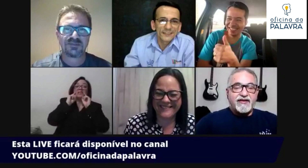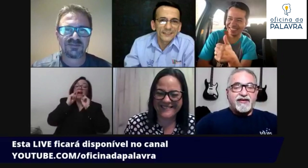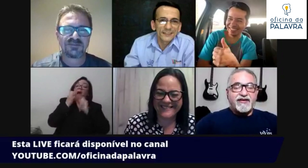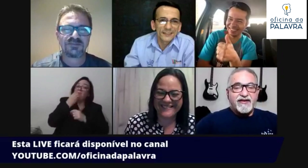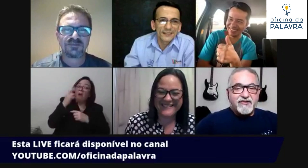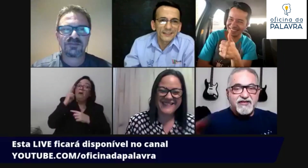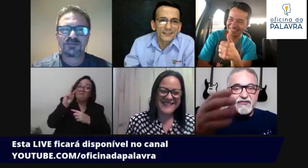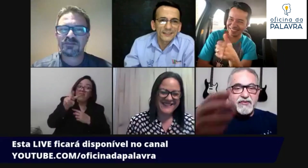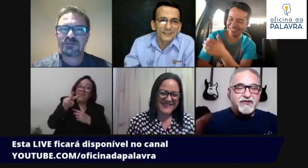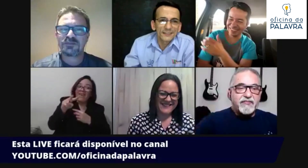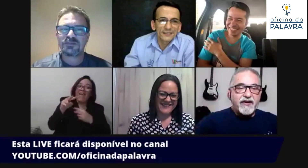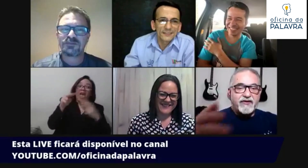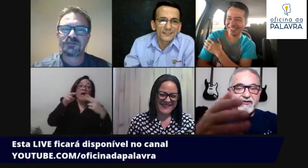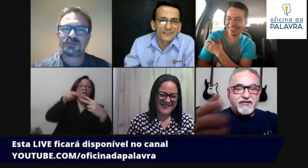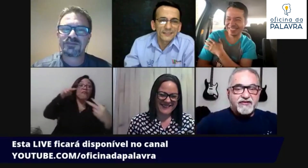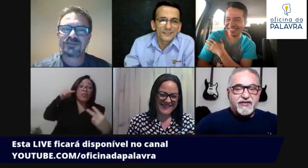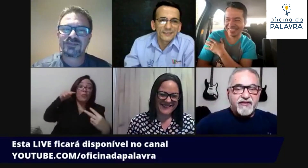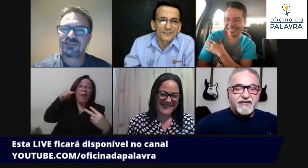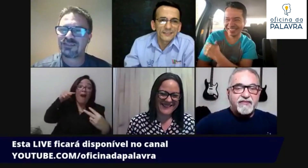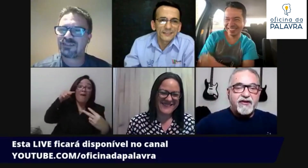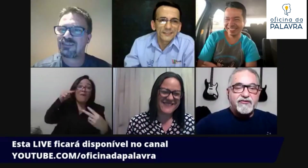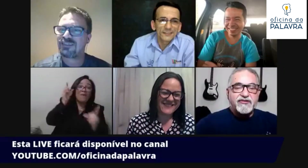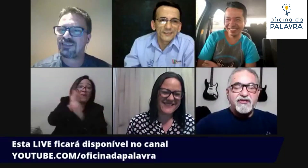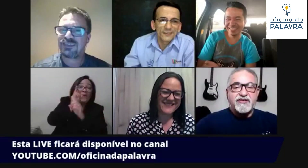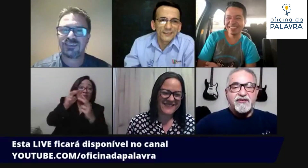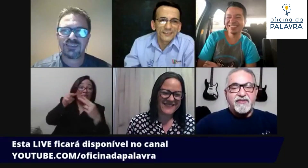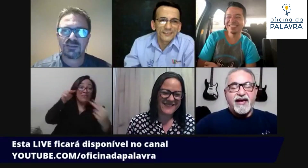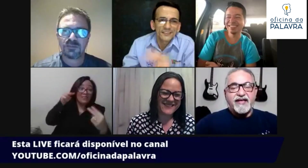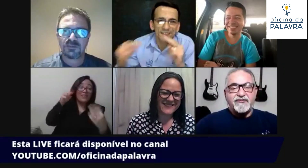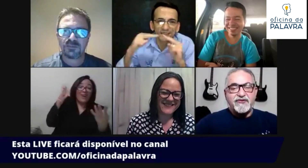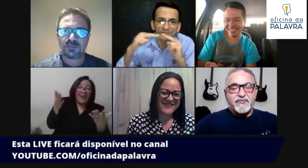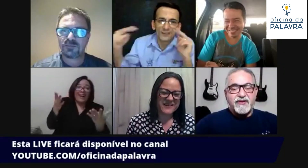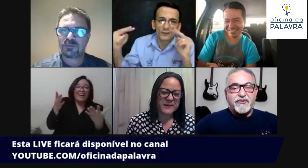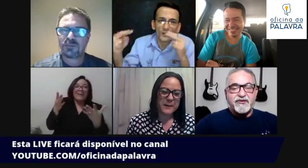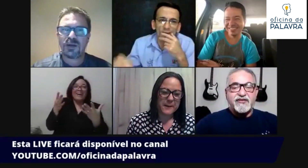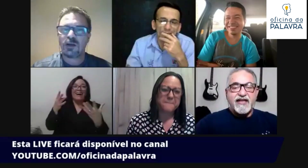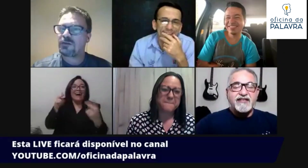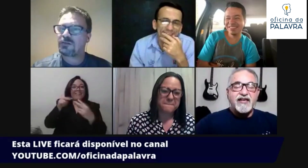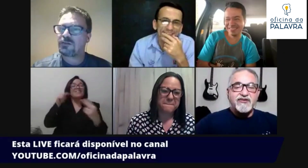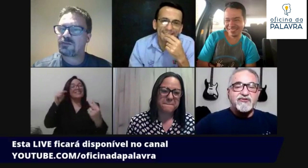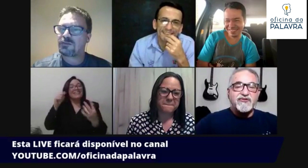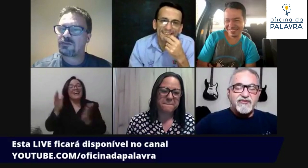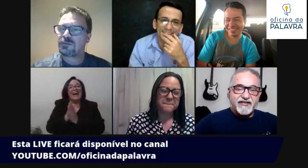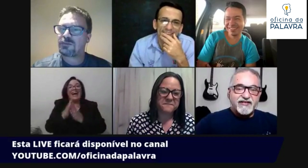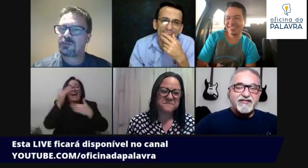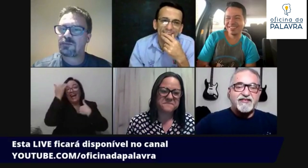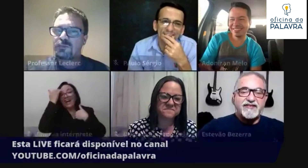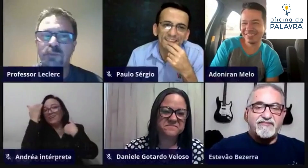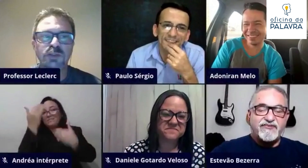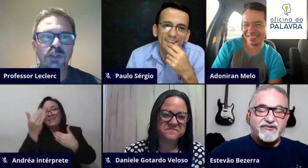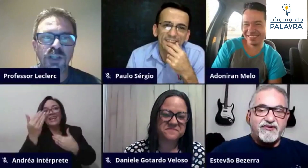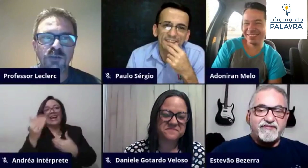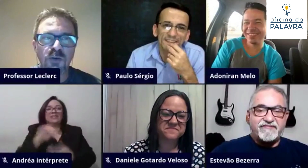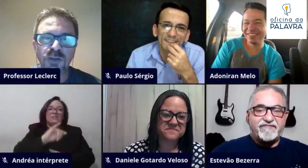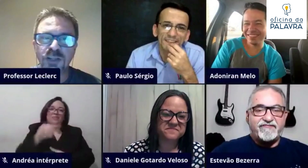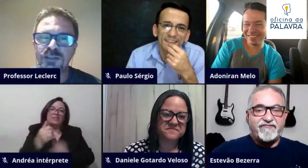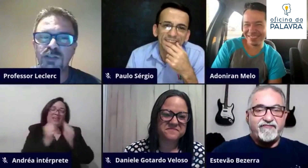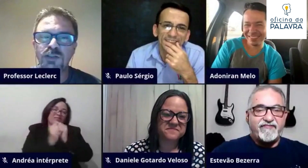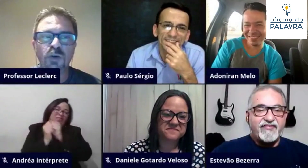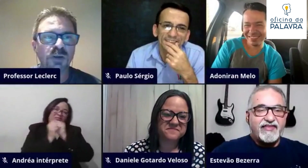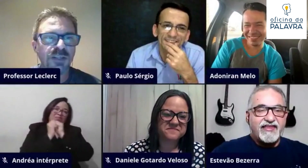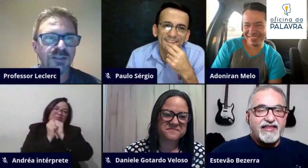Irã. Conhecer o pastor Paulo, conhecer os irmãos. Obrigado, viu, pela oportunidade de estar junto com vocês. Pastor Estevão,